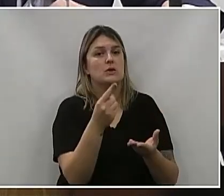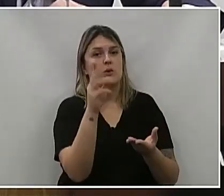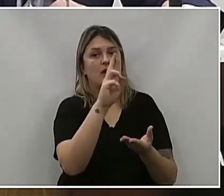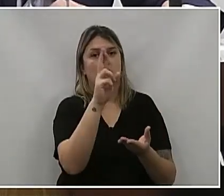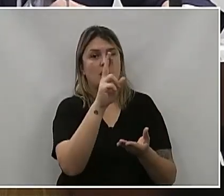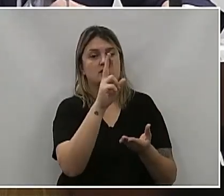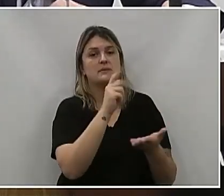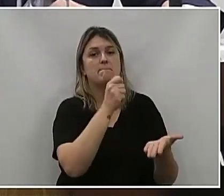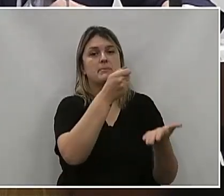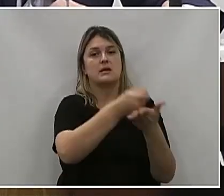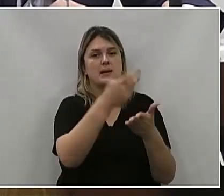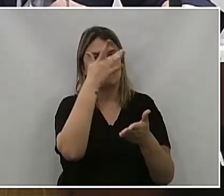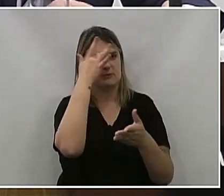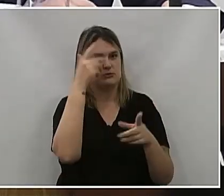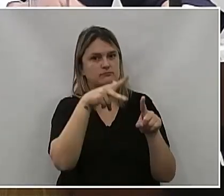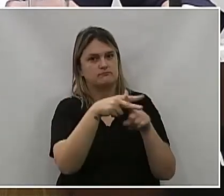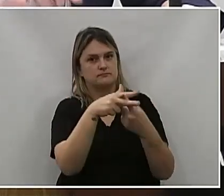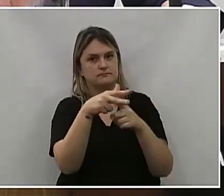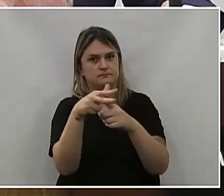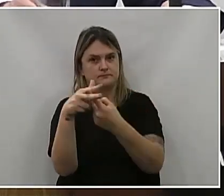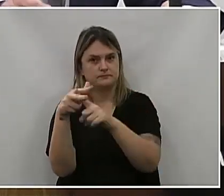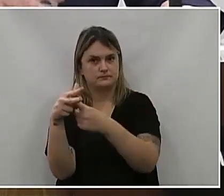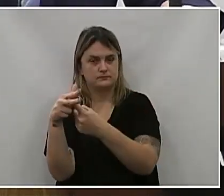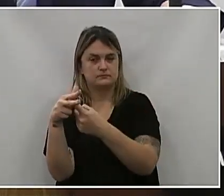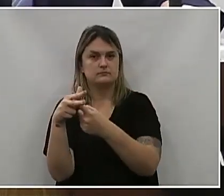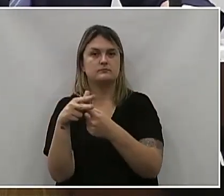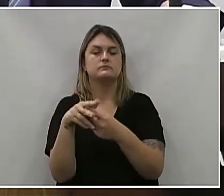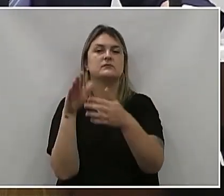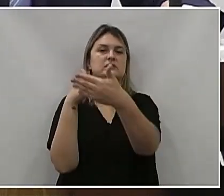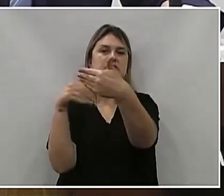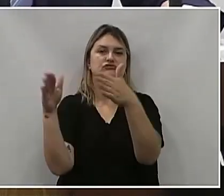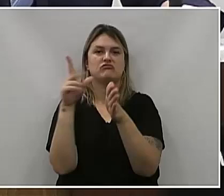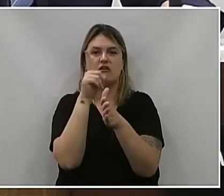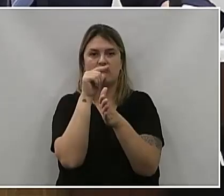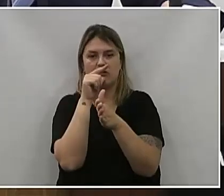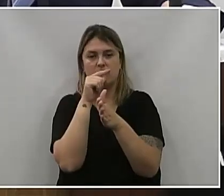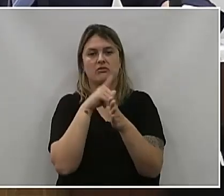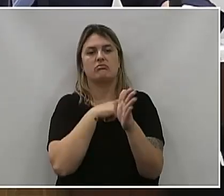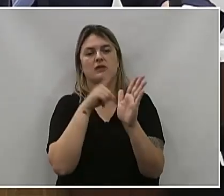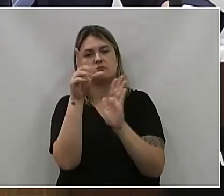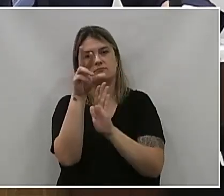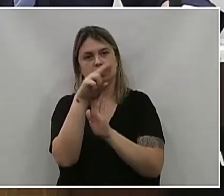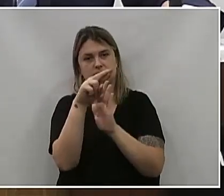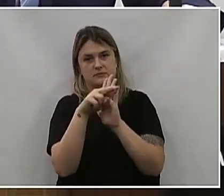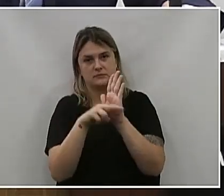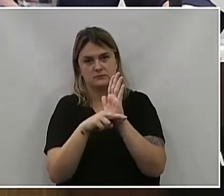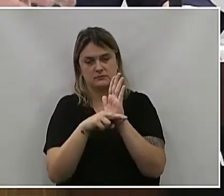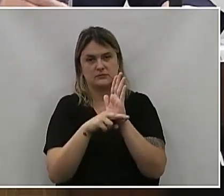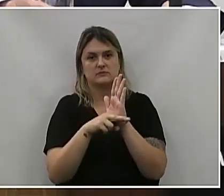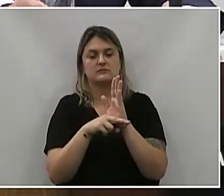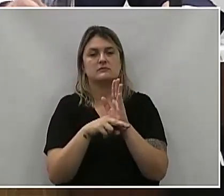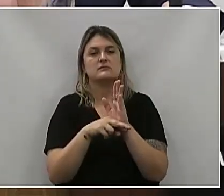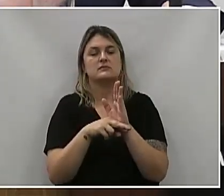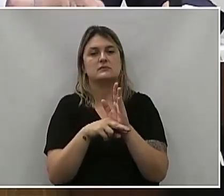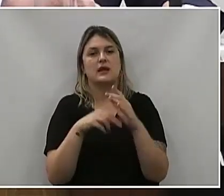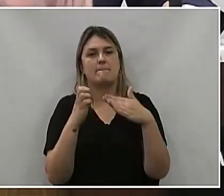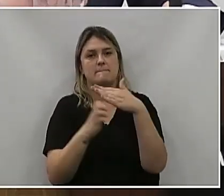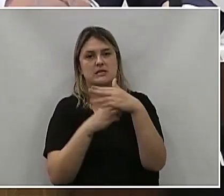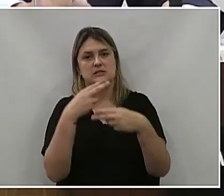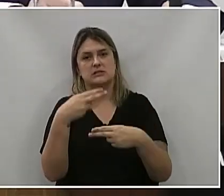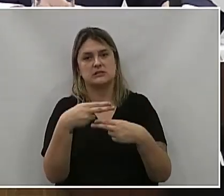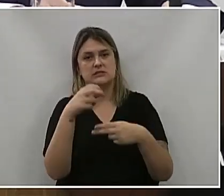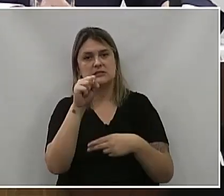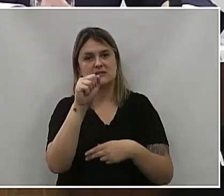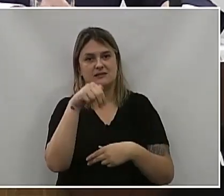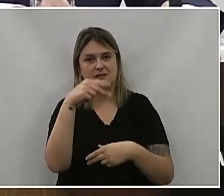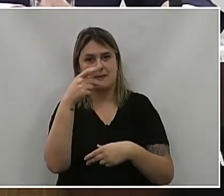custear a mão de obra para a instalação. A montagem das caixas de água seguirá os critérios estabelecidos pelas companhias de saneamento do Paraná, Sanepar,